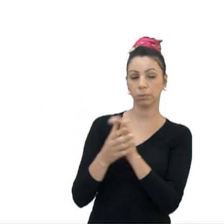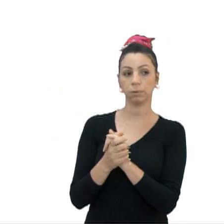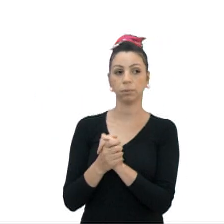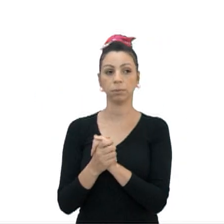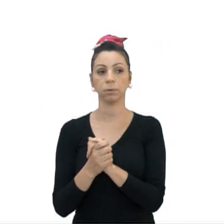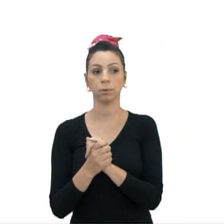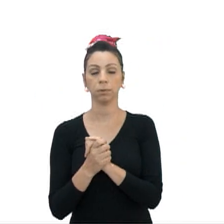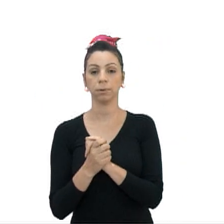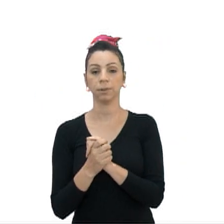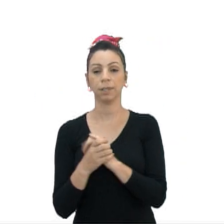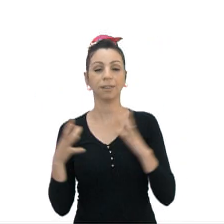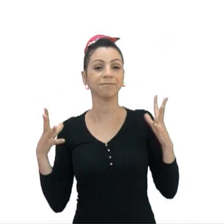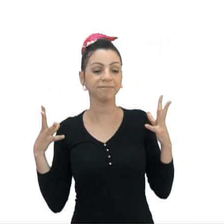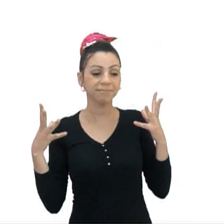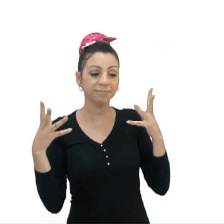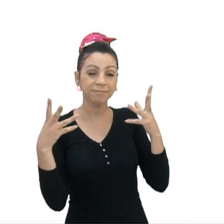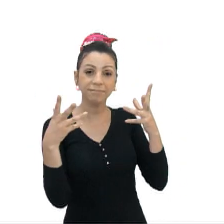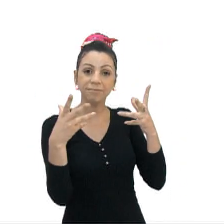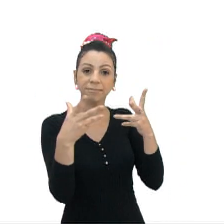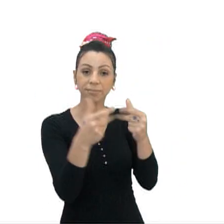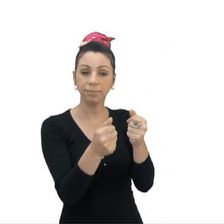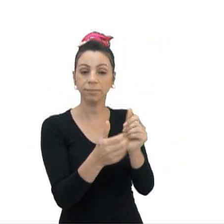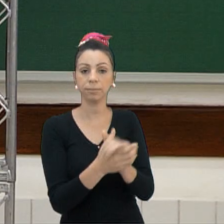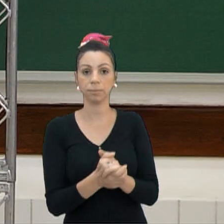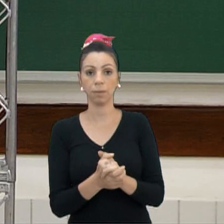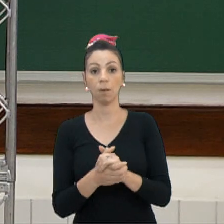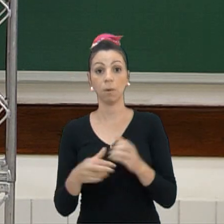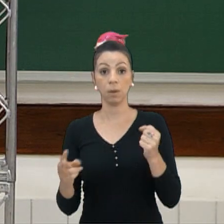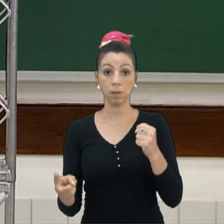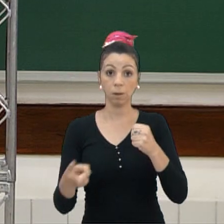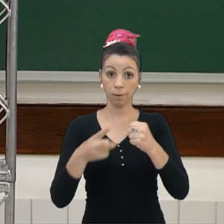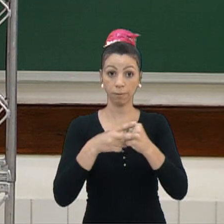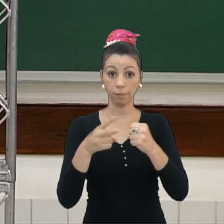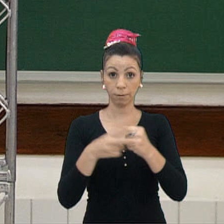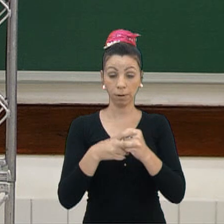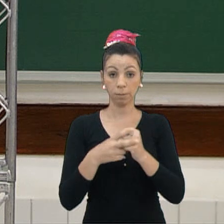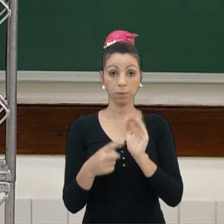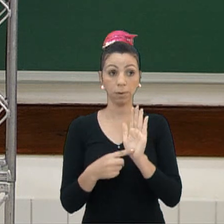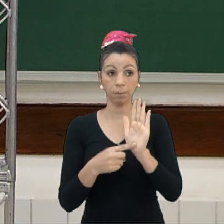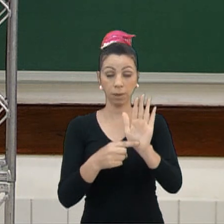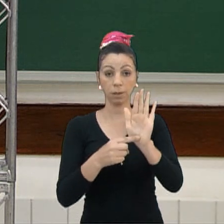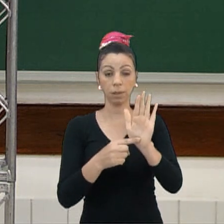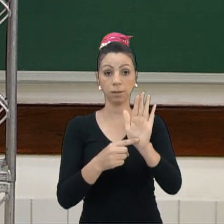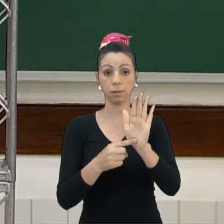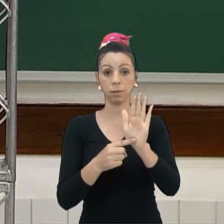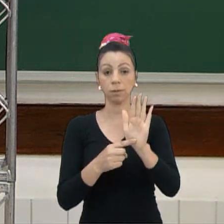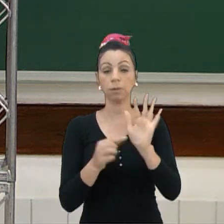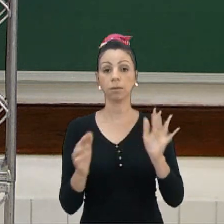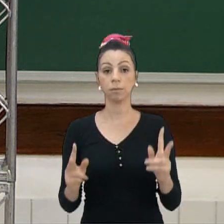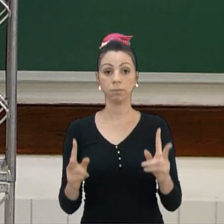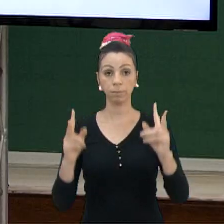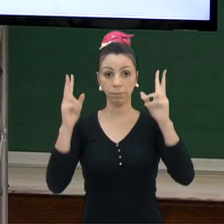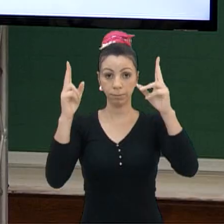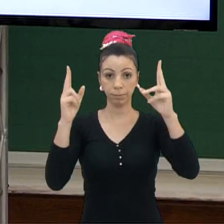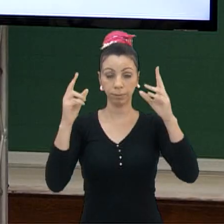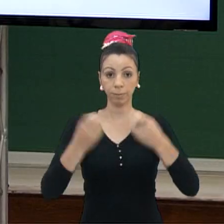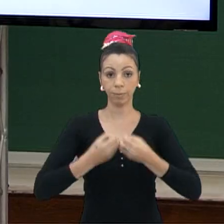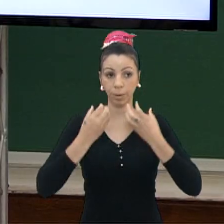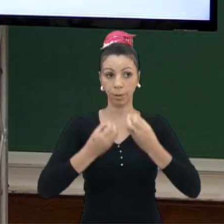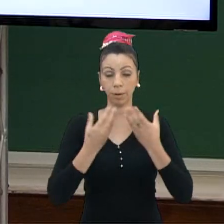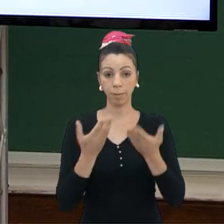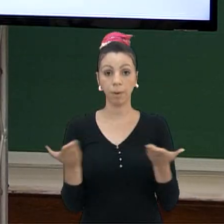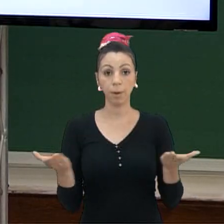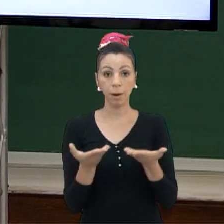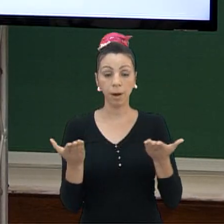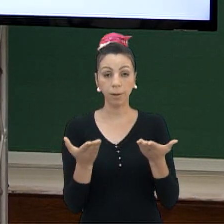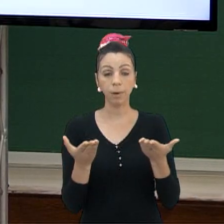canta. Esses são os verbos que aparecem nessa estrofe do poema. Agora nós vamos dividir.